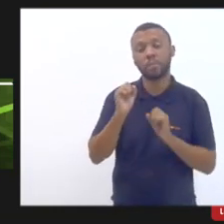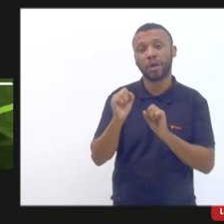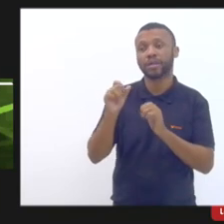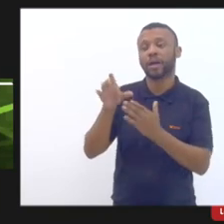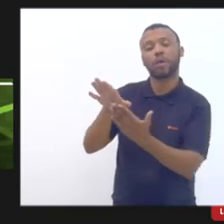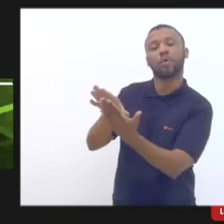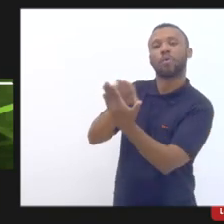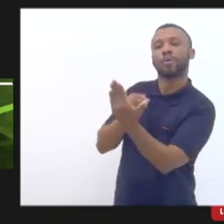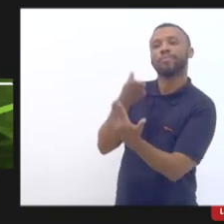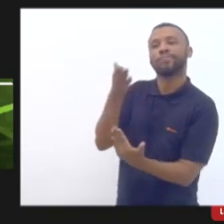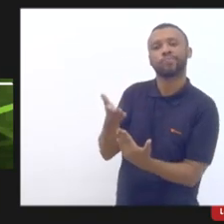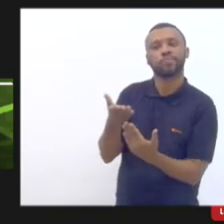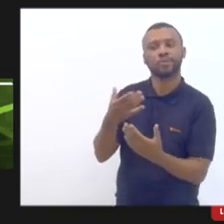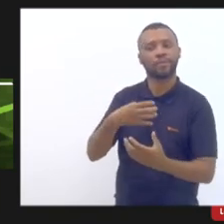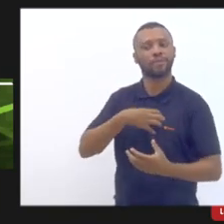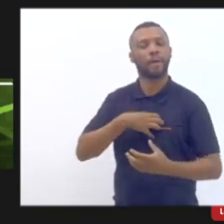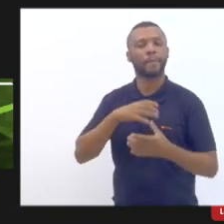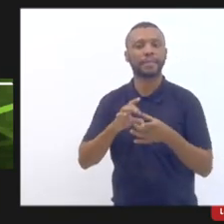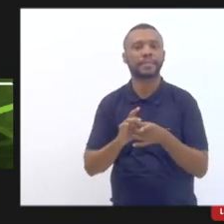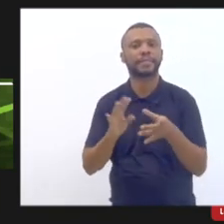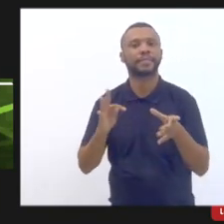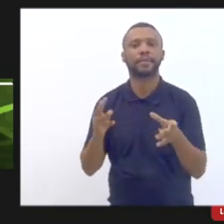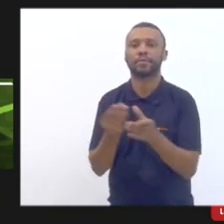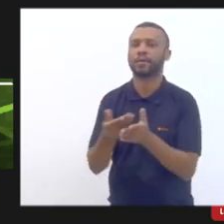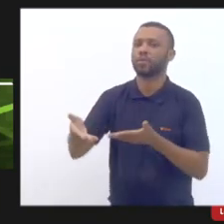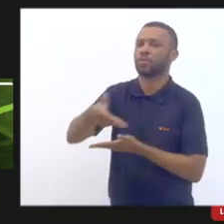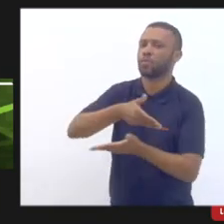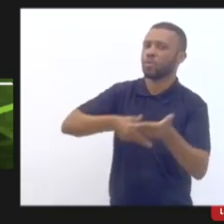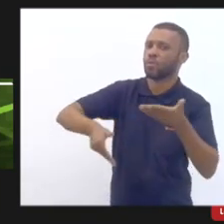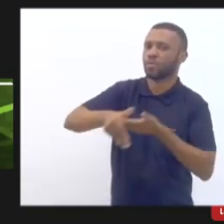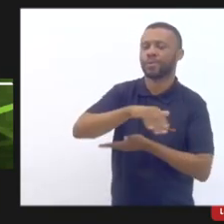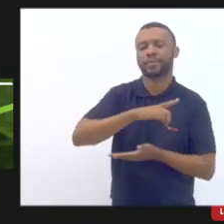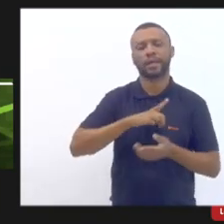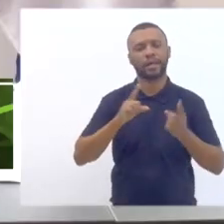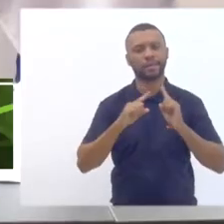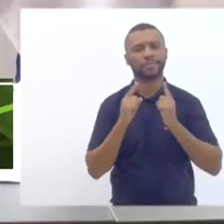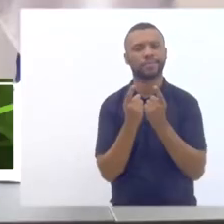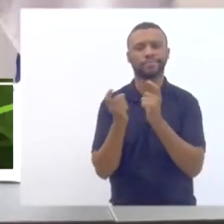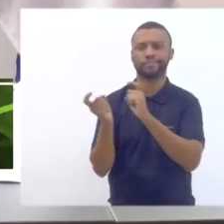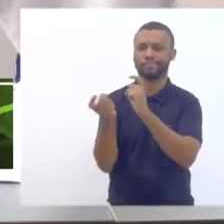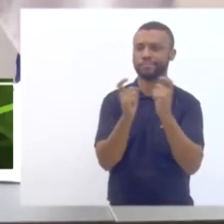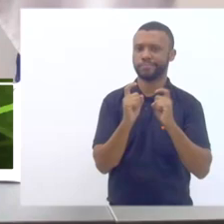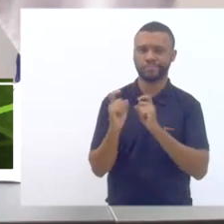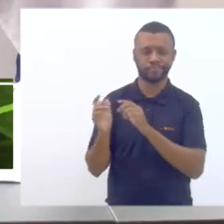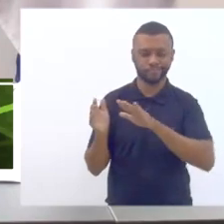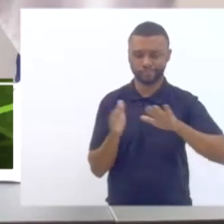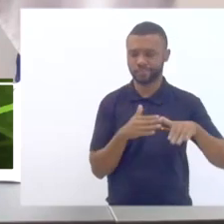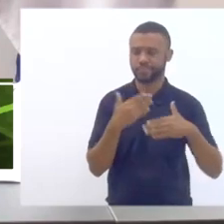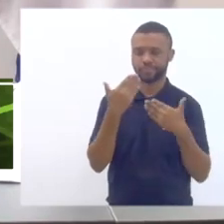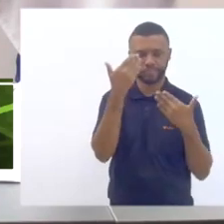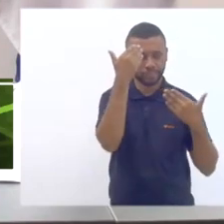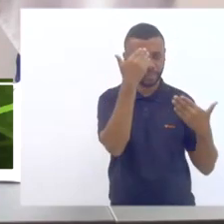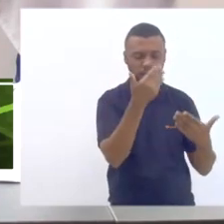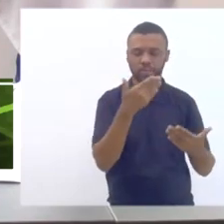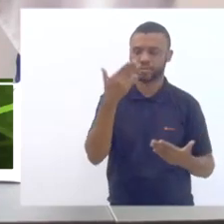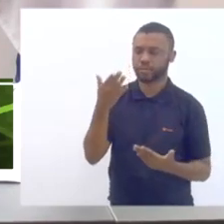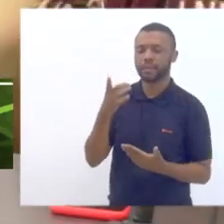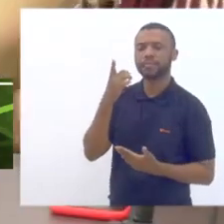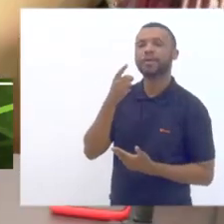na forma democrática que o senhor conduz essa sessão. Obrigado. Deputado Valdec, por favor, conclua senhor... seu